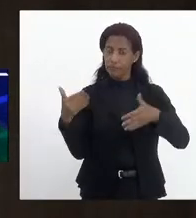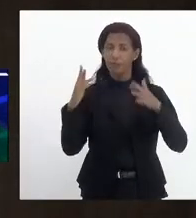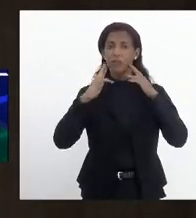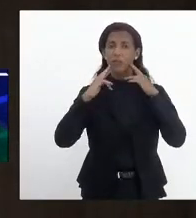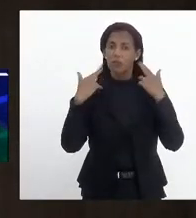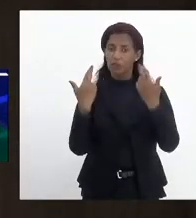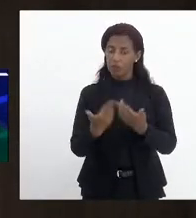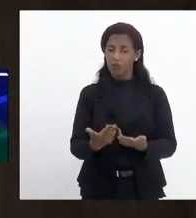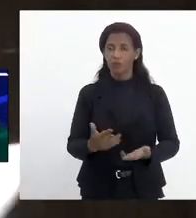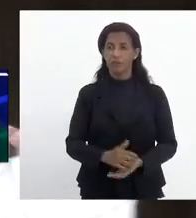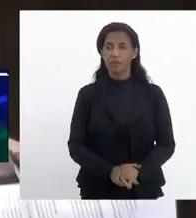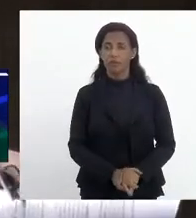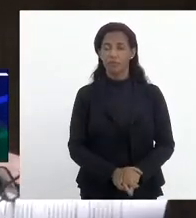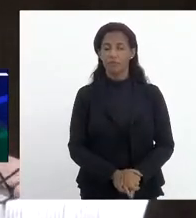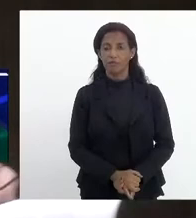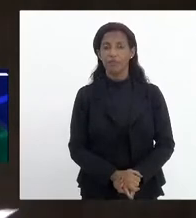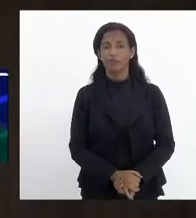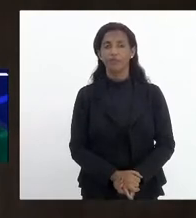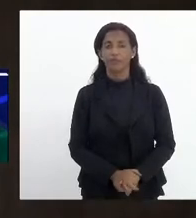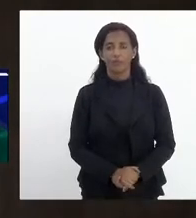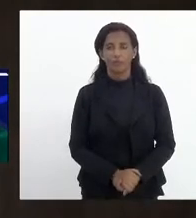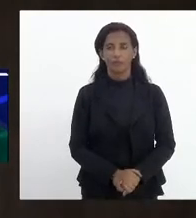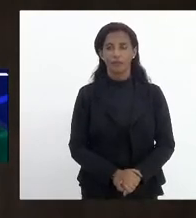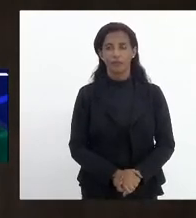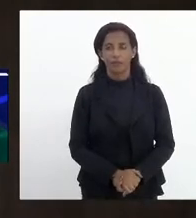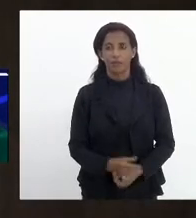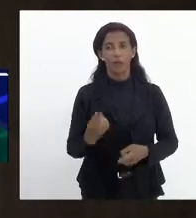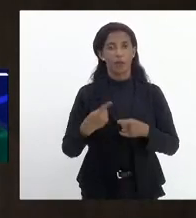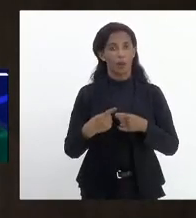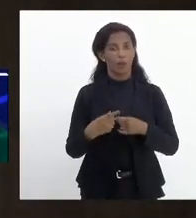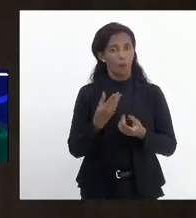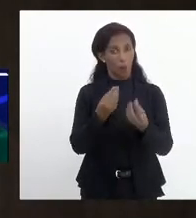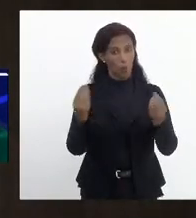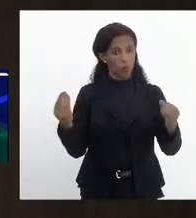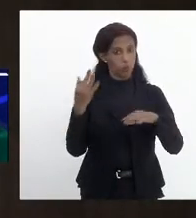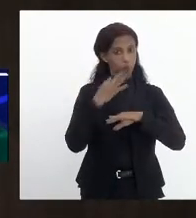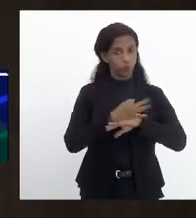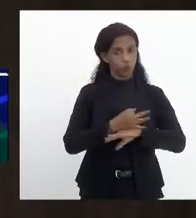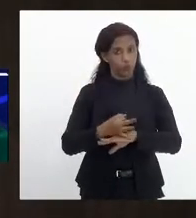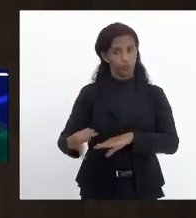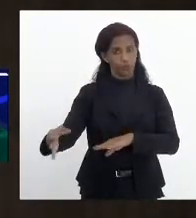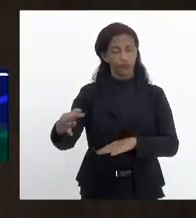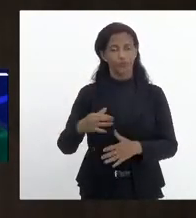reuniões da CCJ. Eu queria deixar esse registro, porque muitos não estão participando.